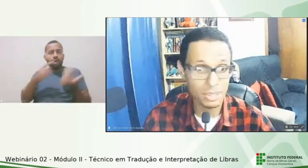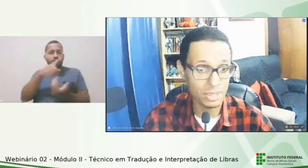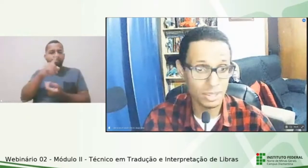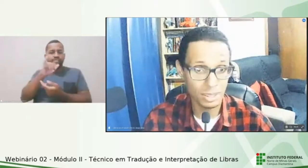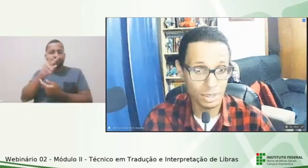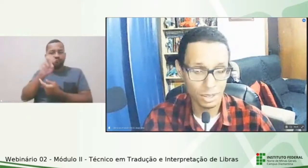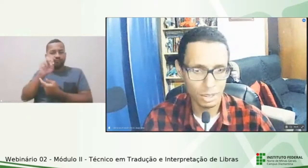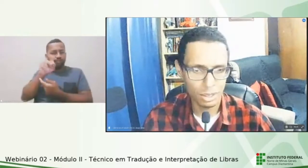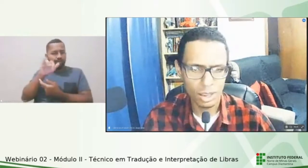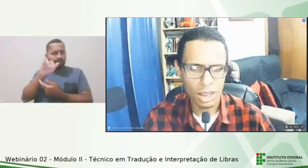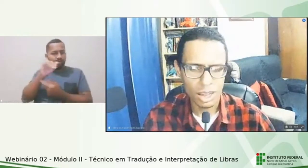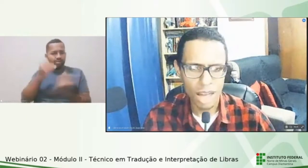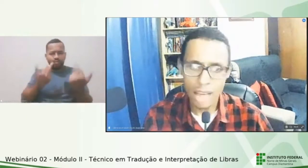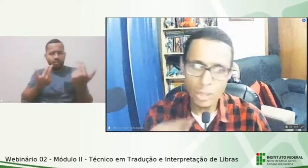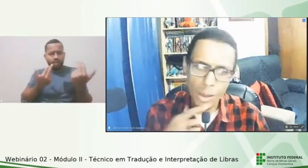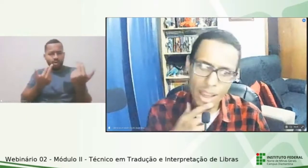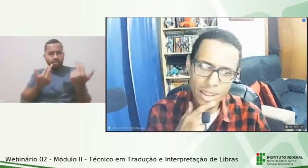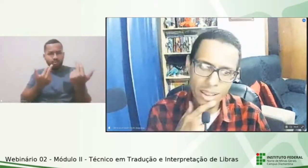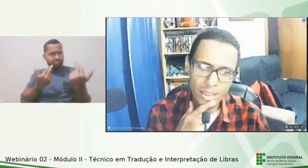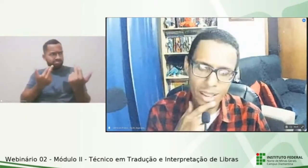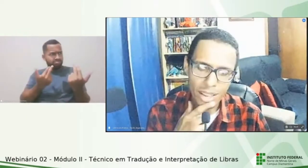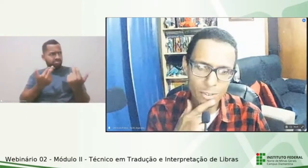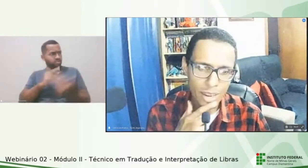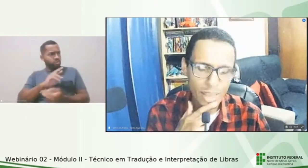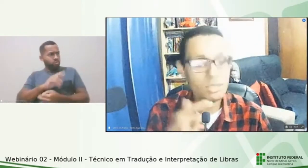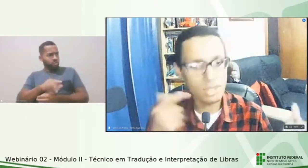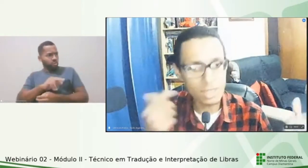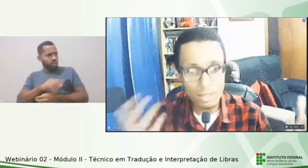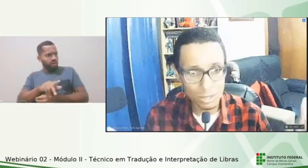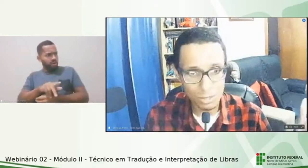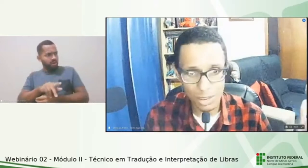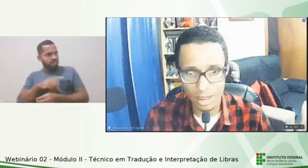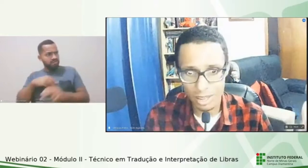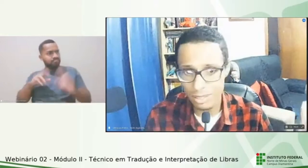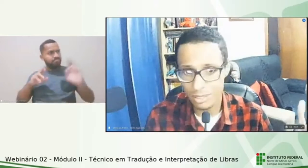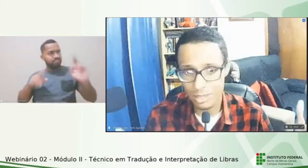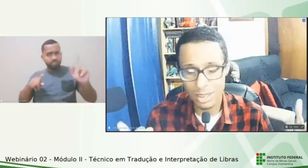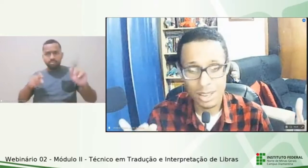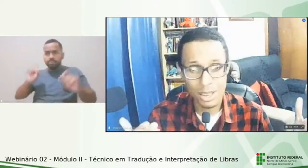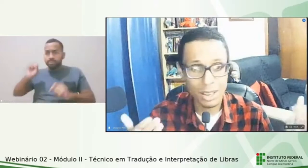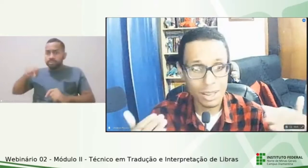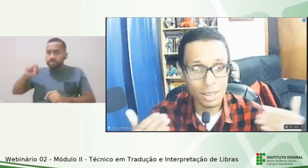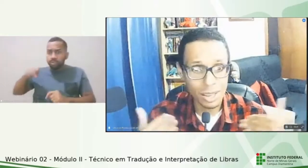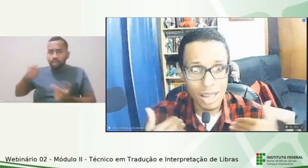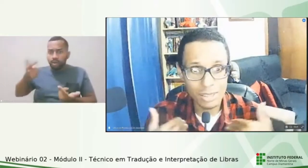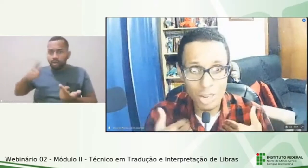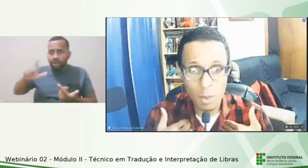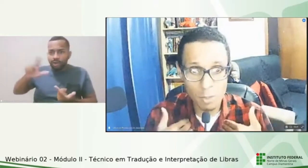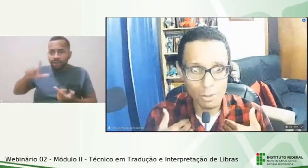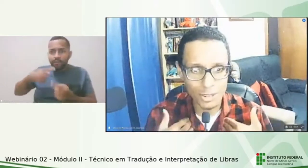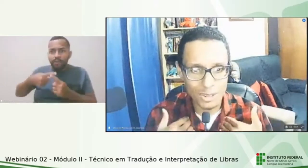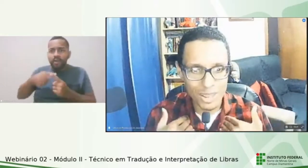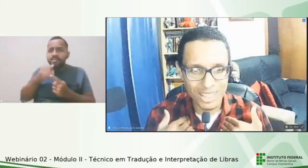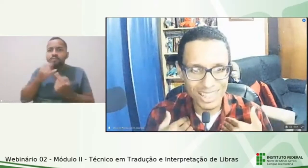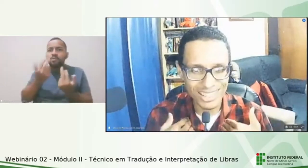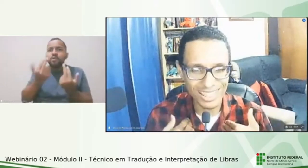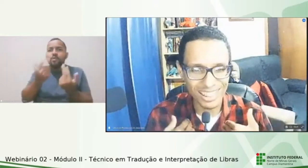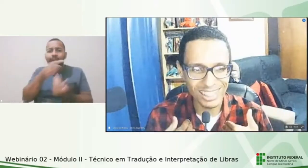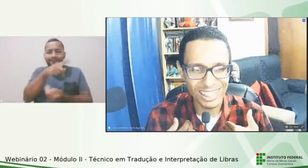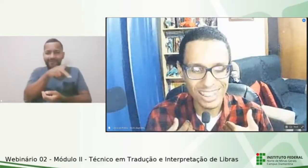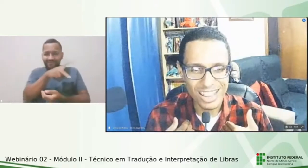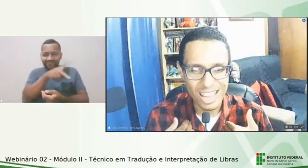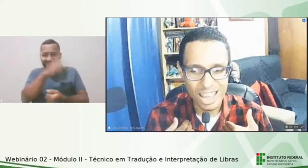fez. Ah, não é? É diferente? Sim, são diferentes. Assim como a professora disse,